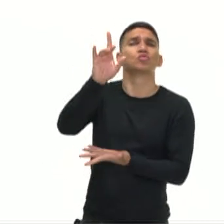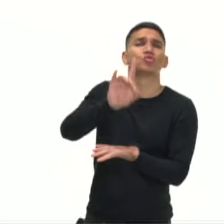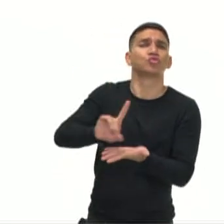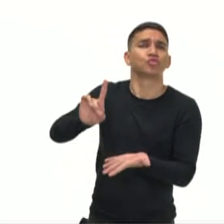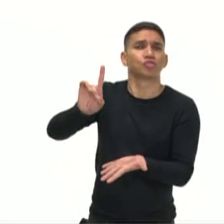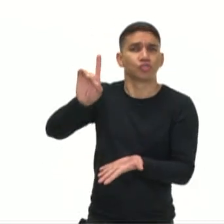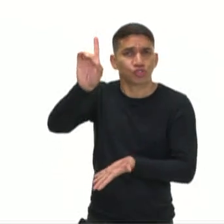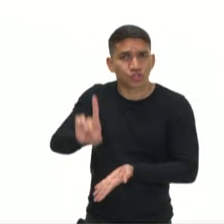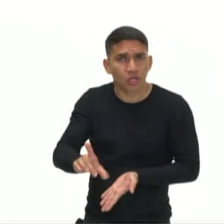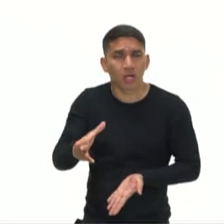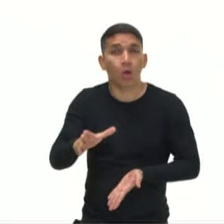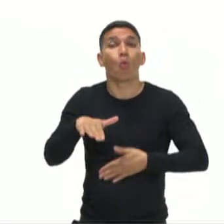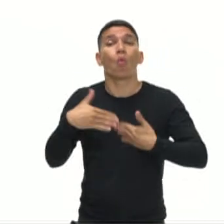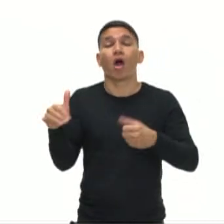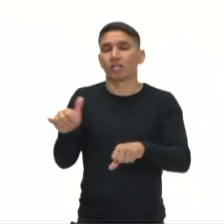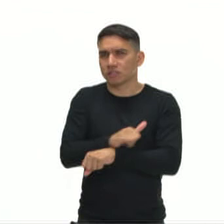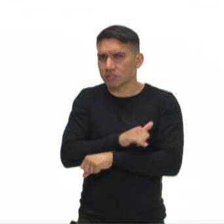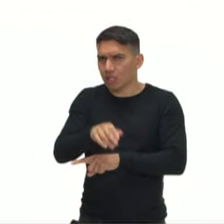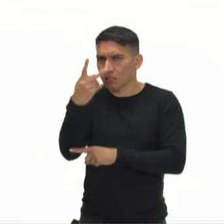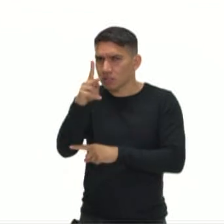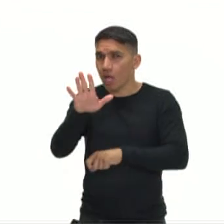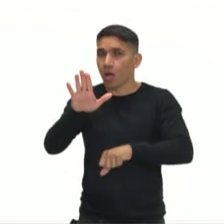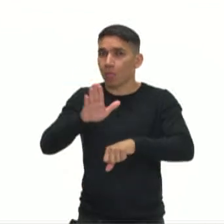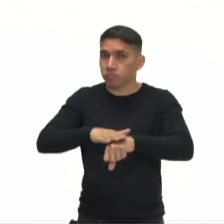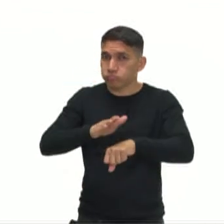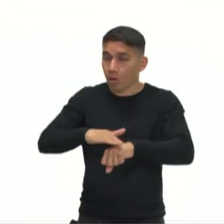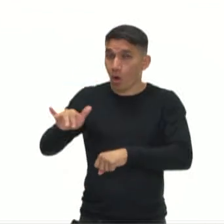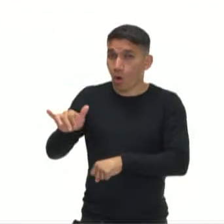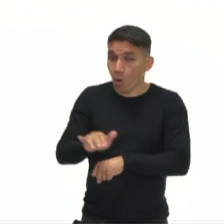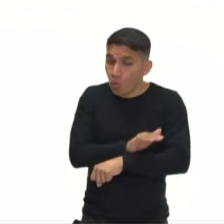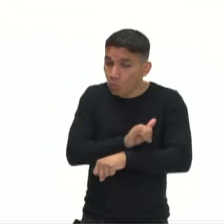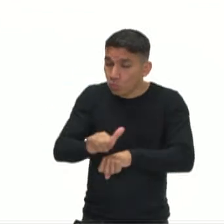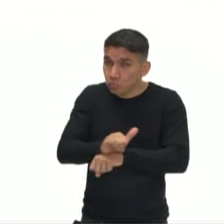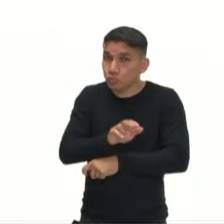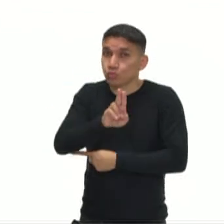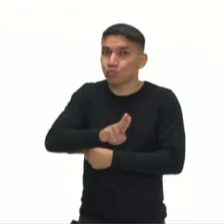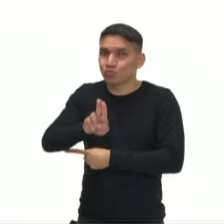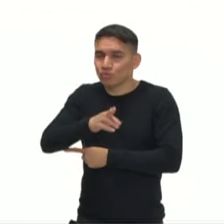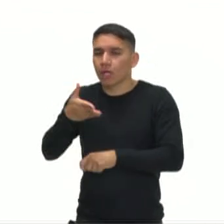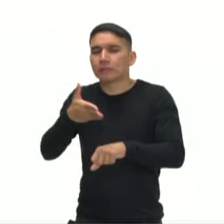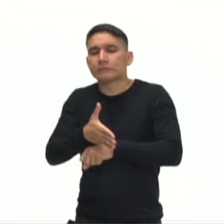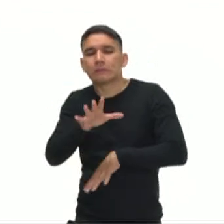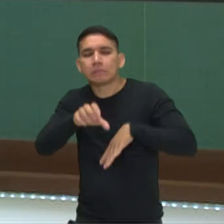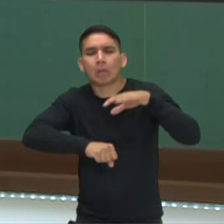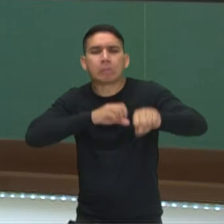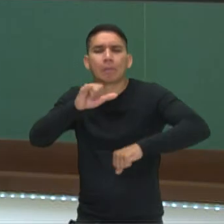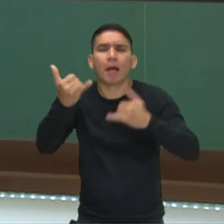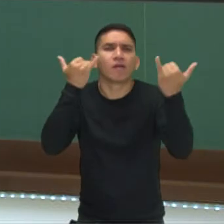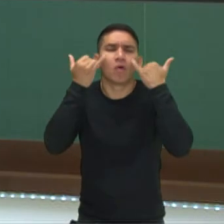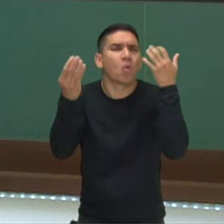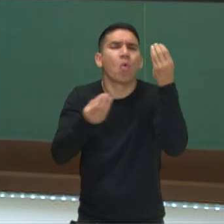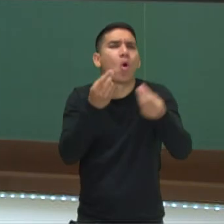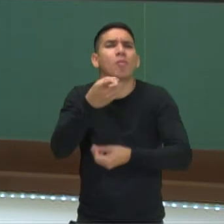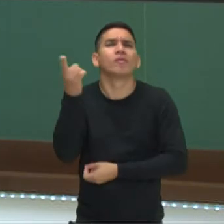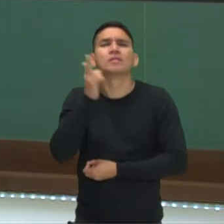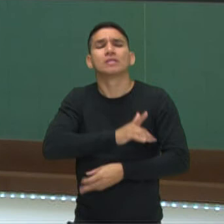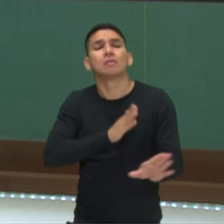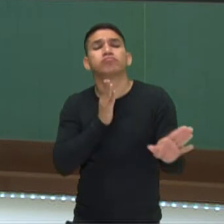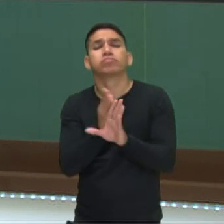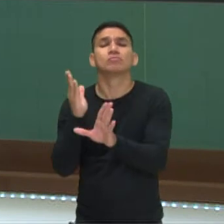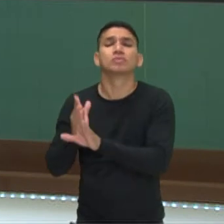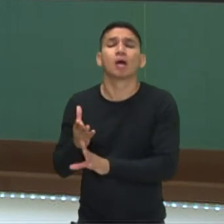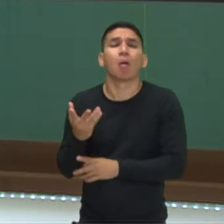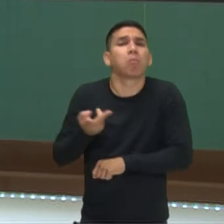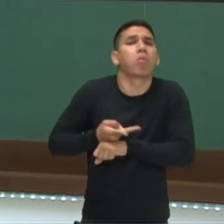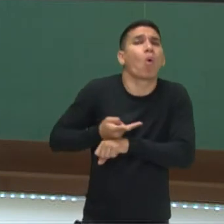as estratégias que você utiliza para ir em busca de informações? Então, como que você age ali